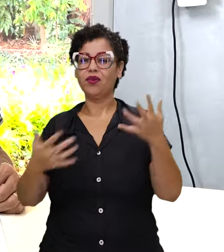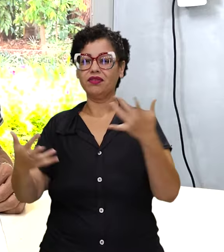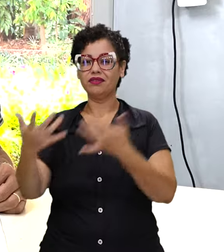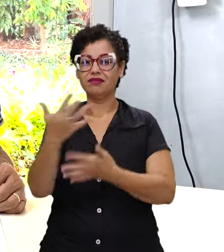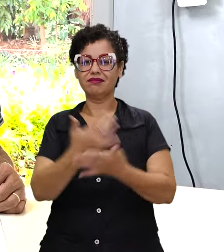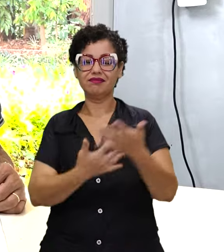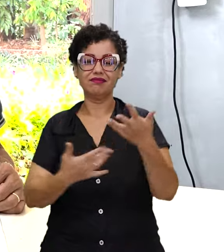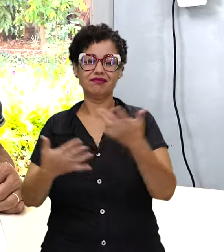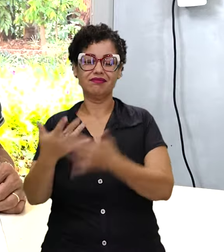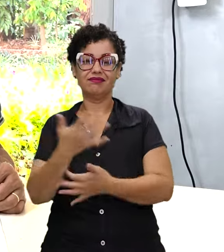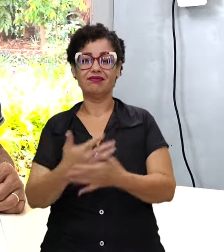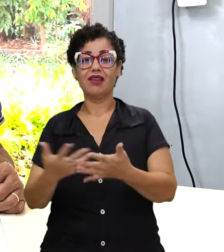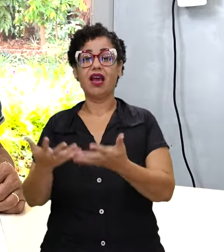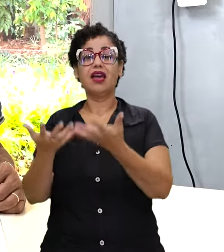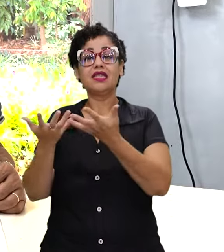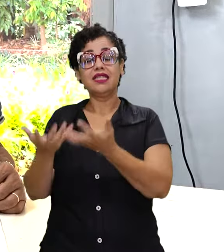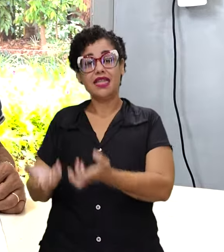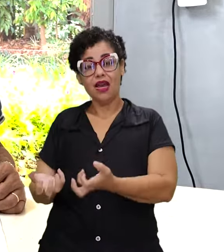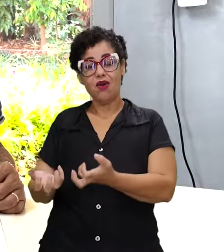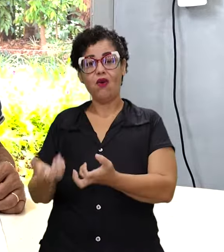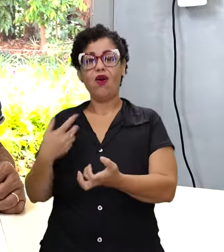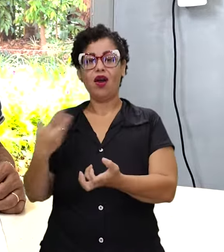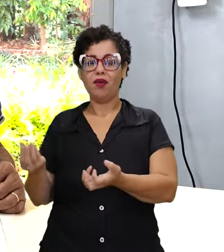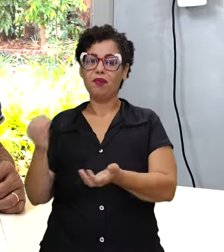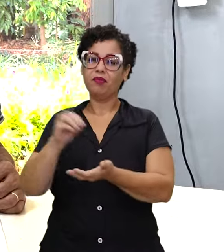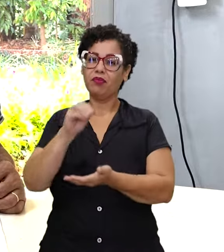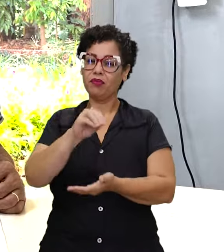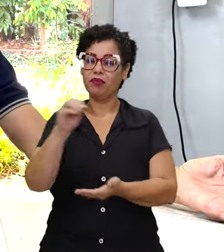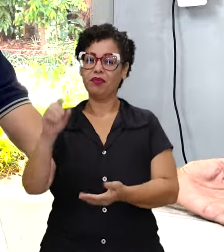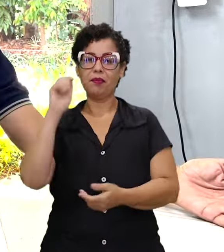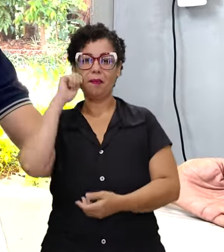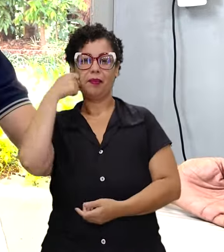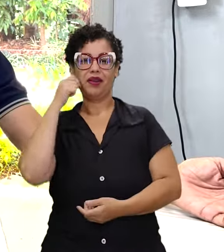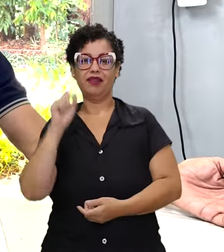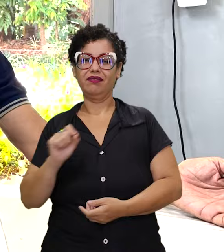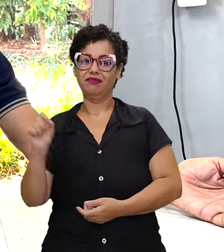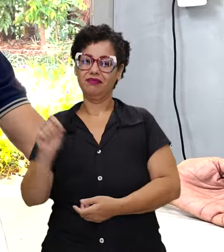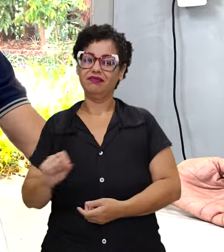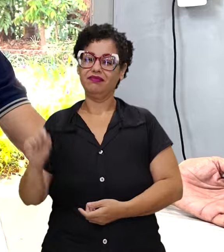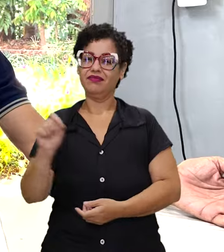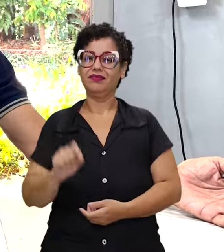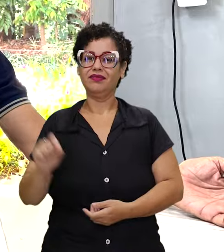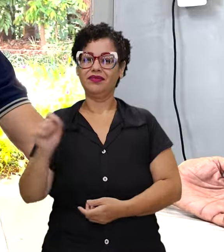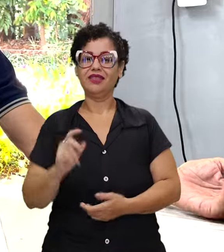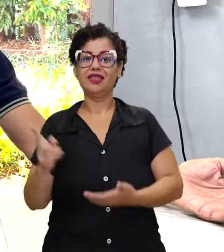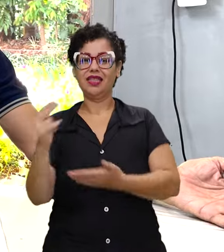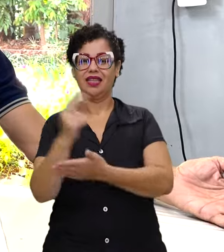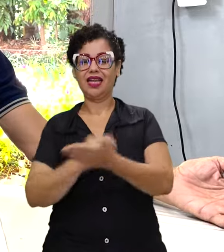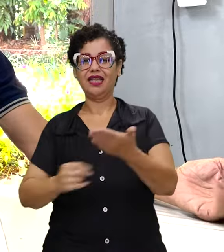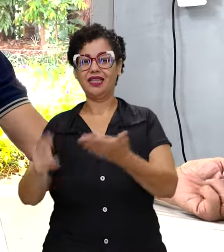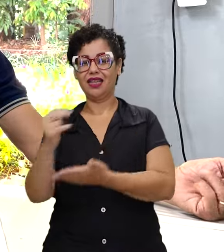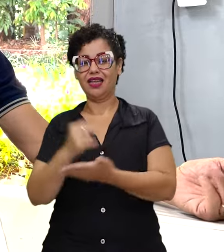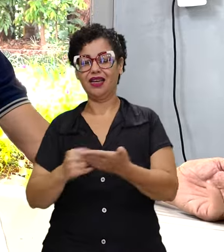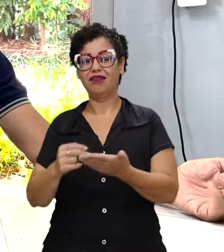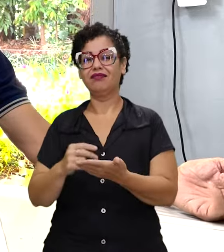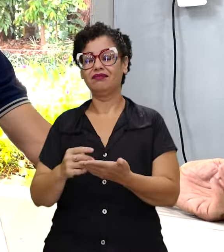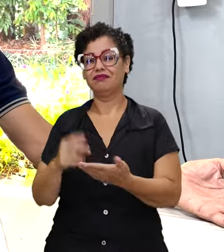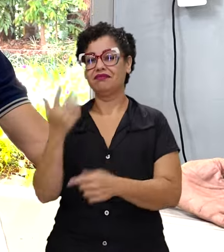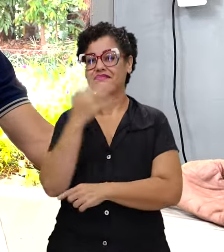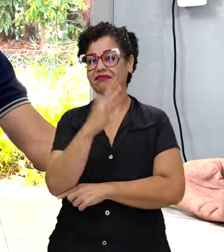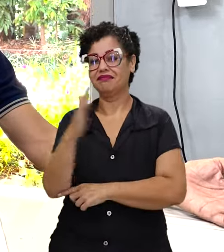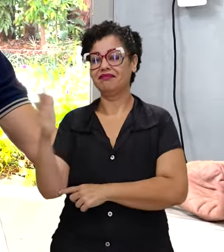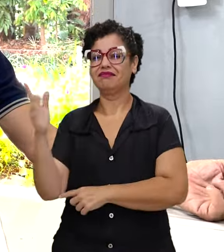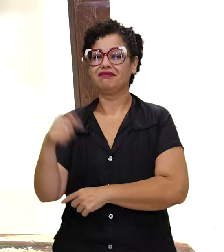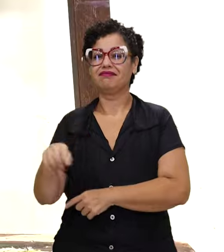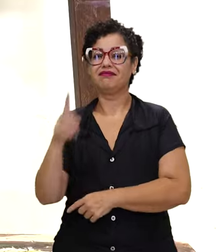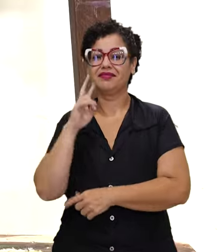depois de seco eu apliquei o nanquim, o desenho com o nanquim. Um desenho do sketch urbano, né? O